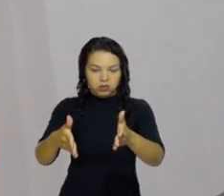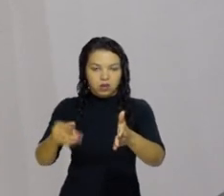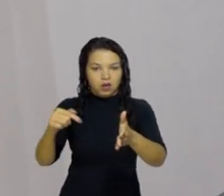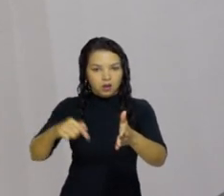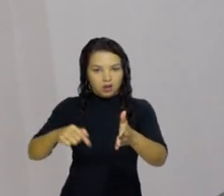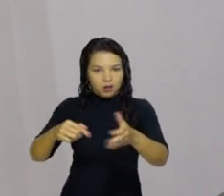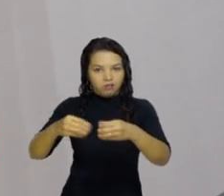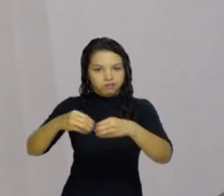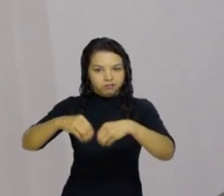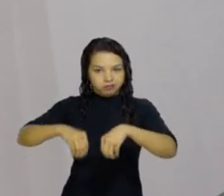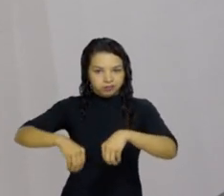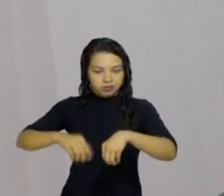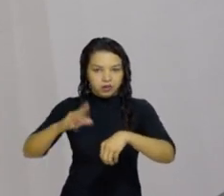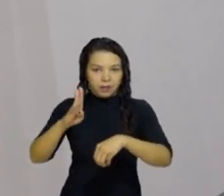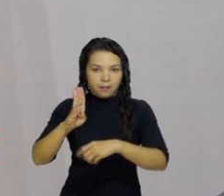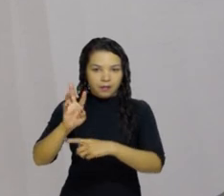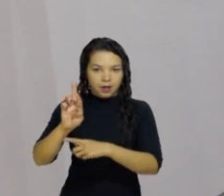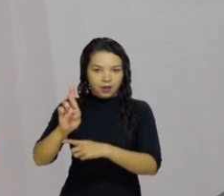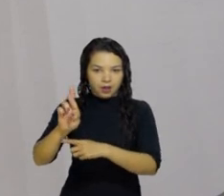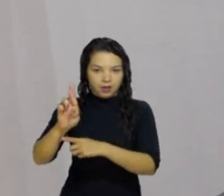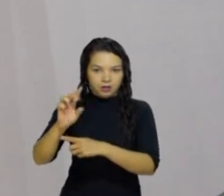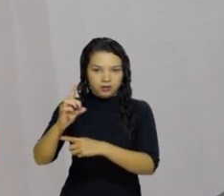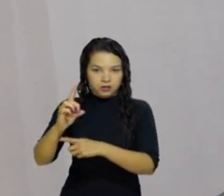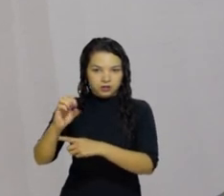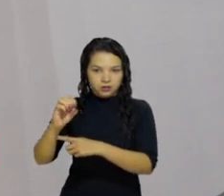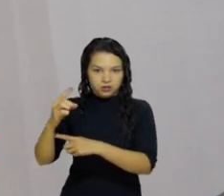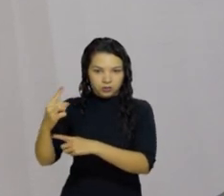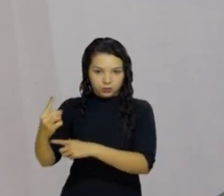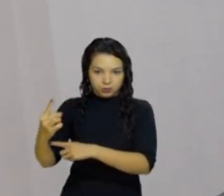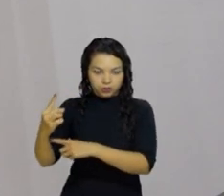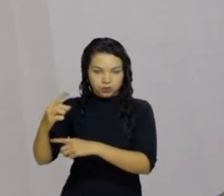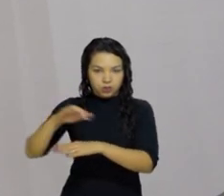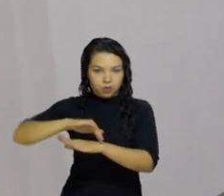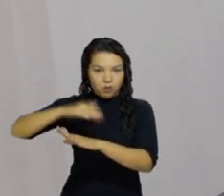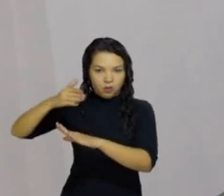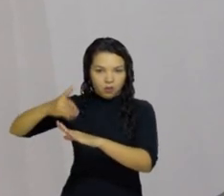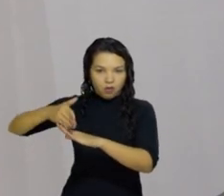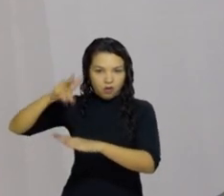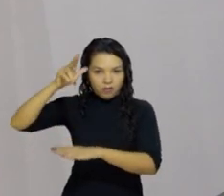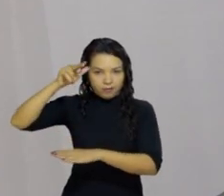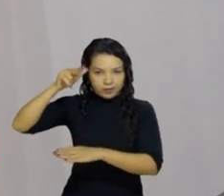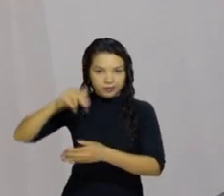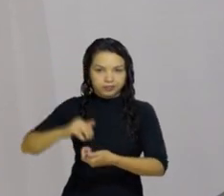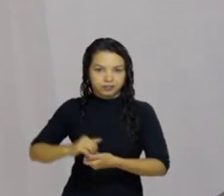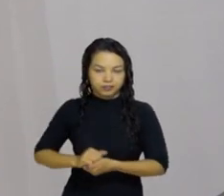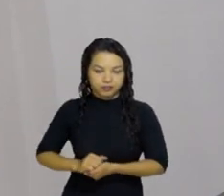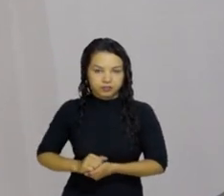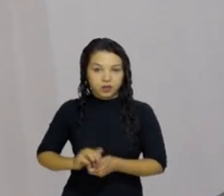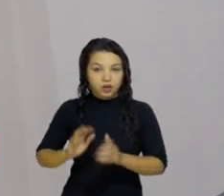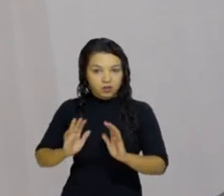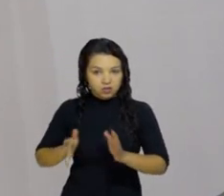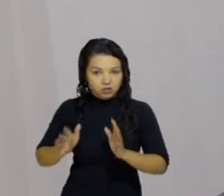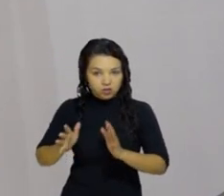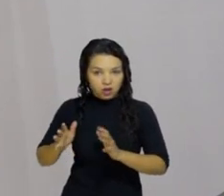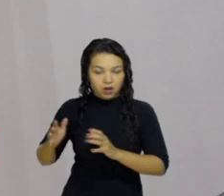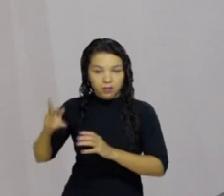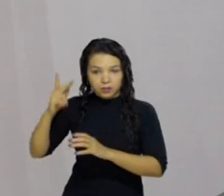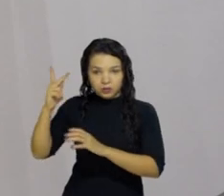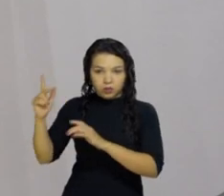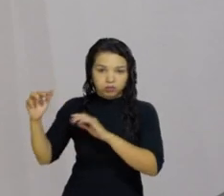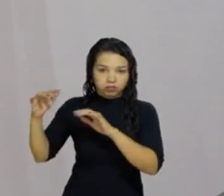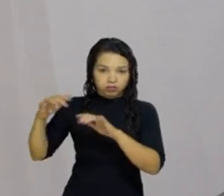BR-101. E mesmo com um intenso trabalho de limpeza, que durou várias horas, o tráfego só foi restabelecido